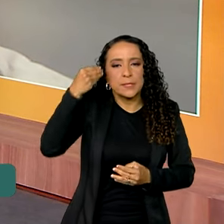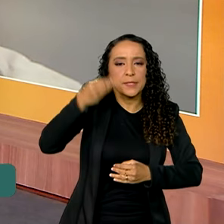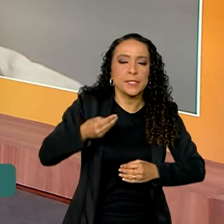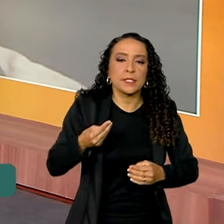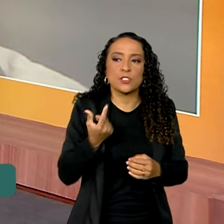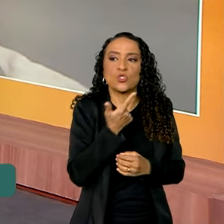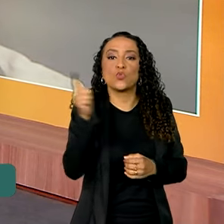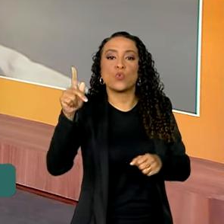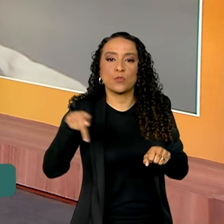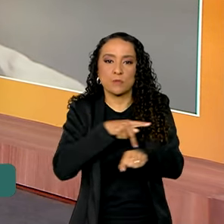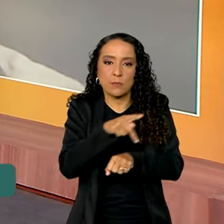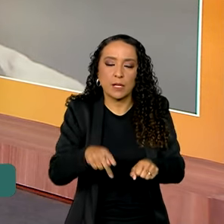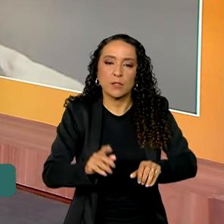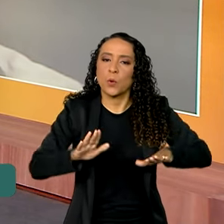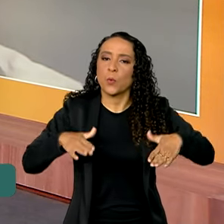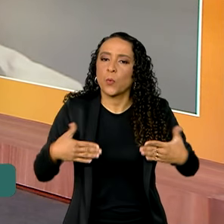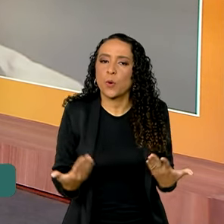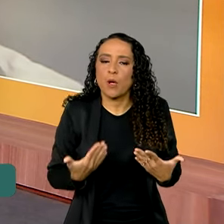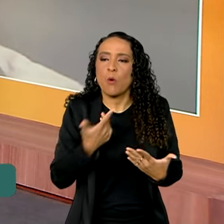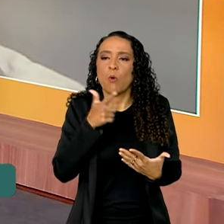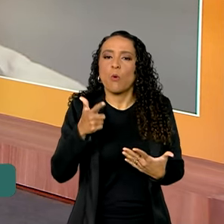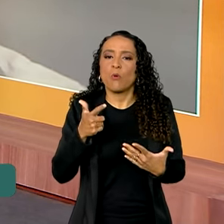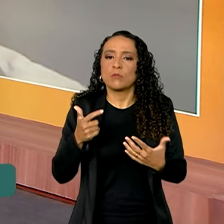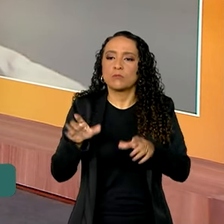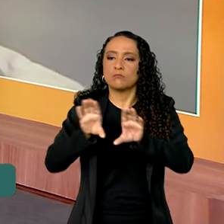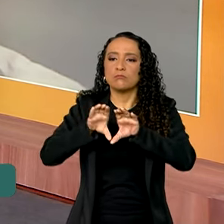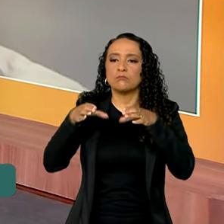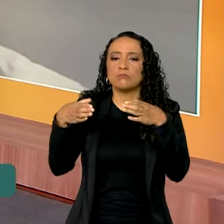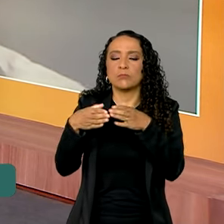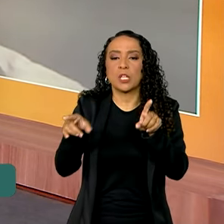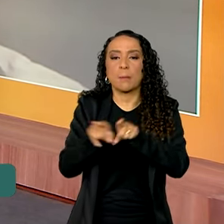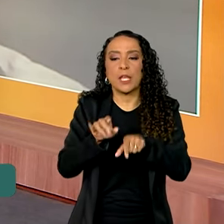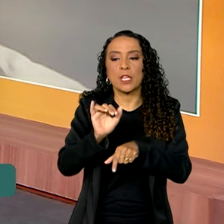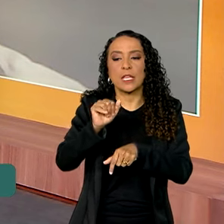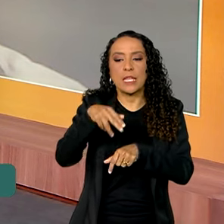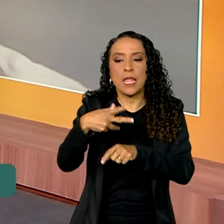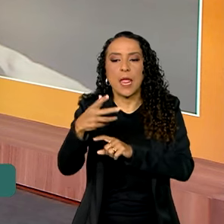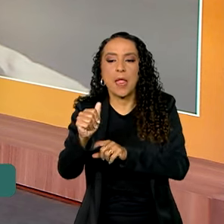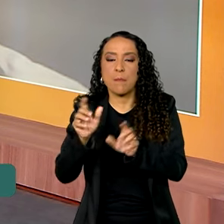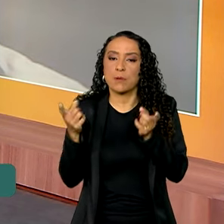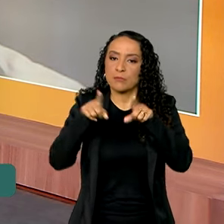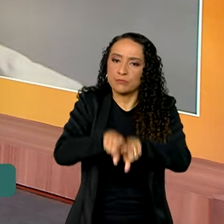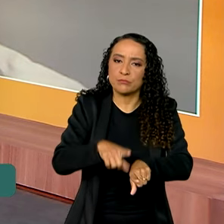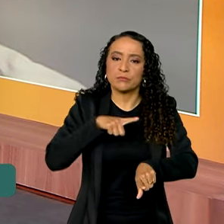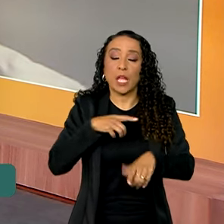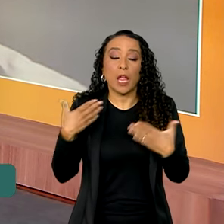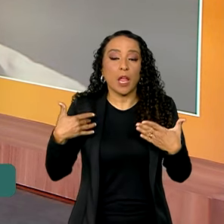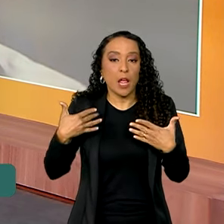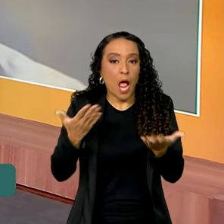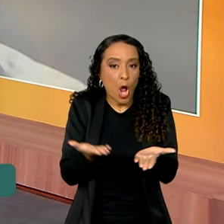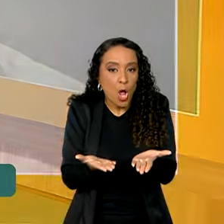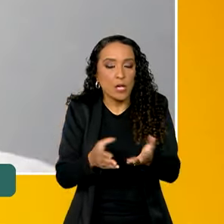experiências de outros países. E quais são as outras cooperações que o INPA tem em andamento, professor?